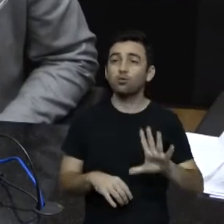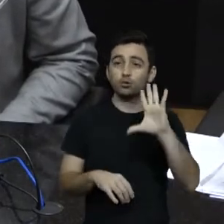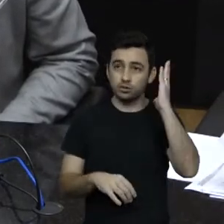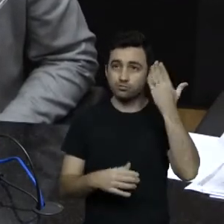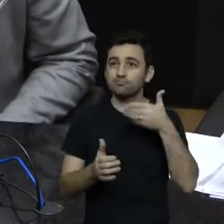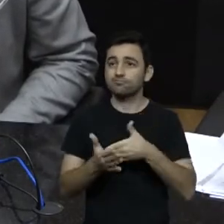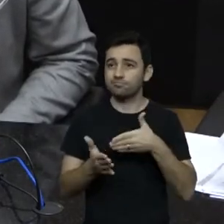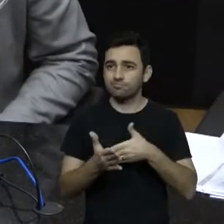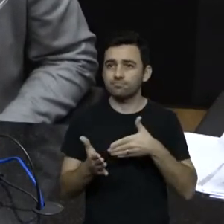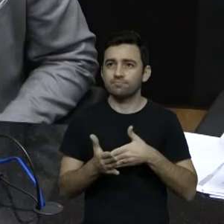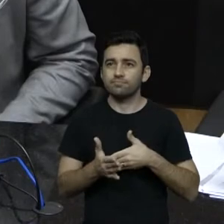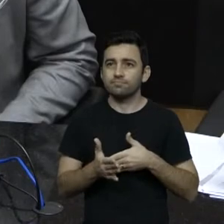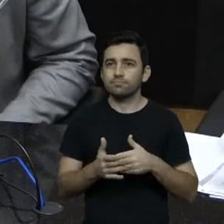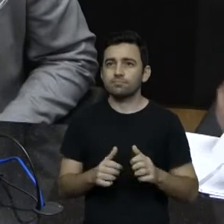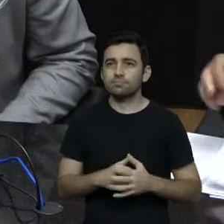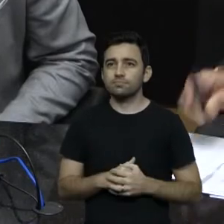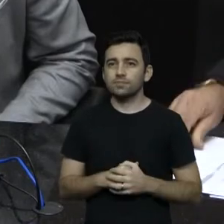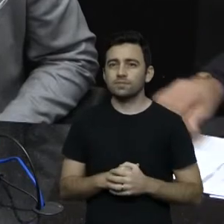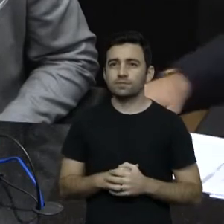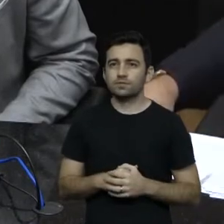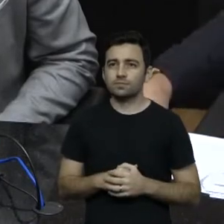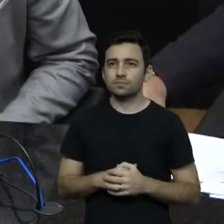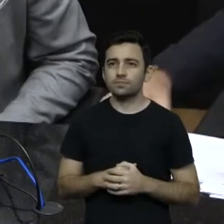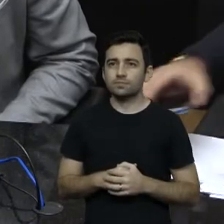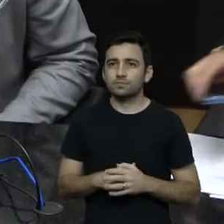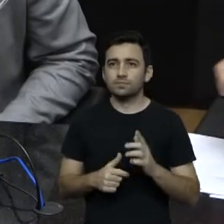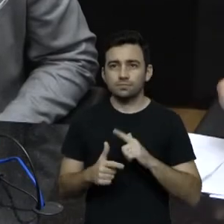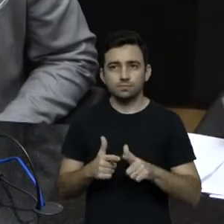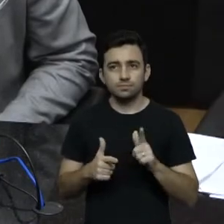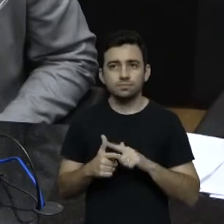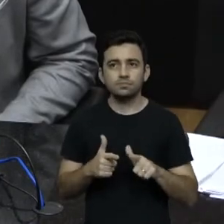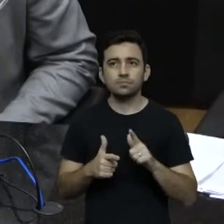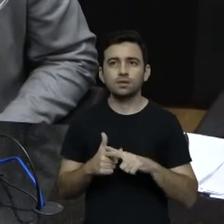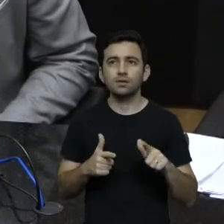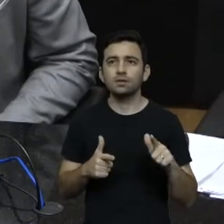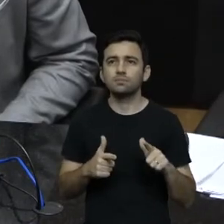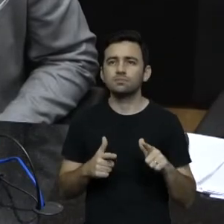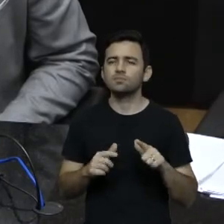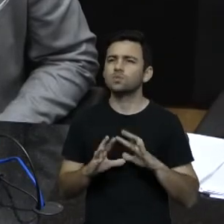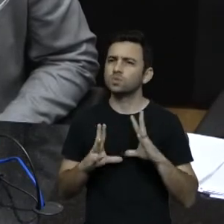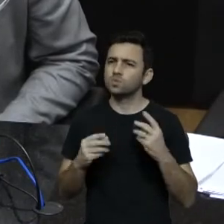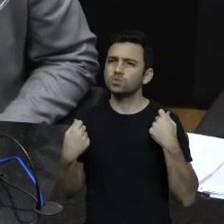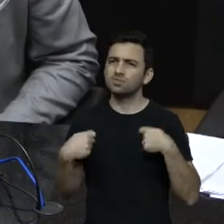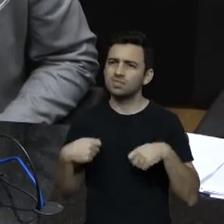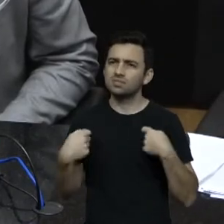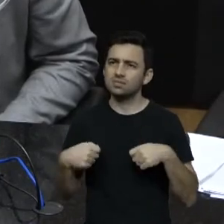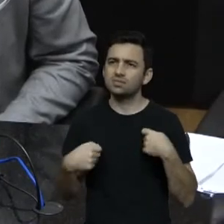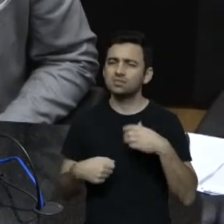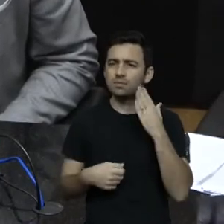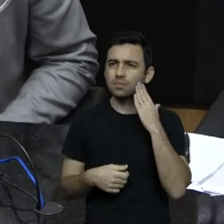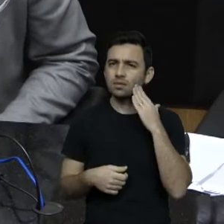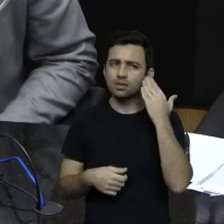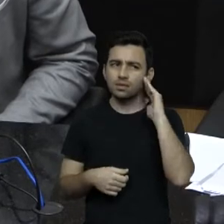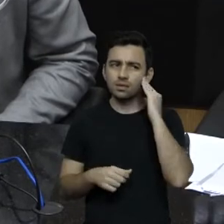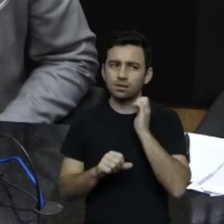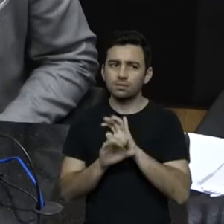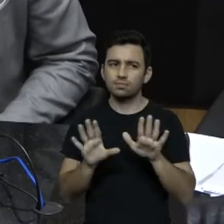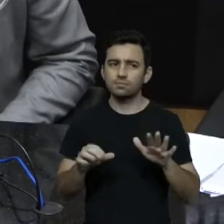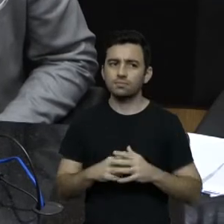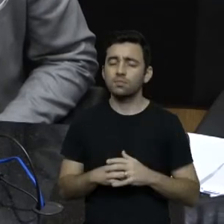que foram feitas o dano cessante Olá tudo isso aí tem que levar em consideração o que